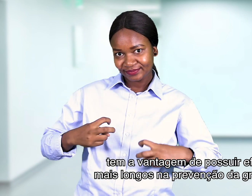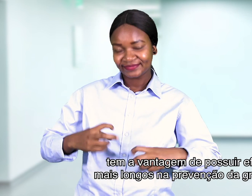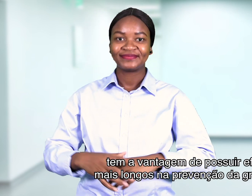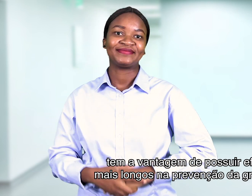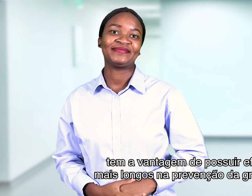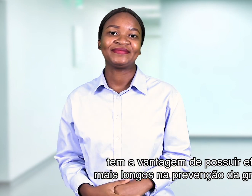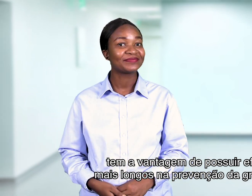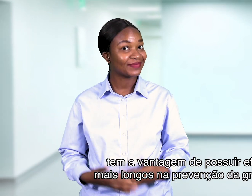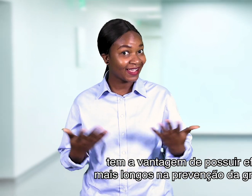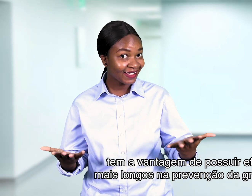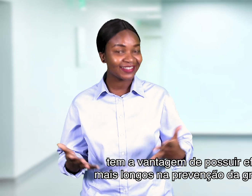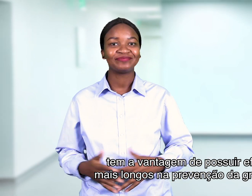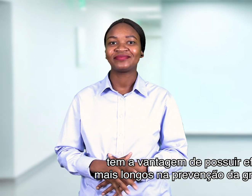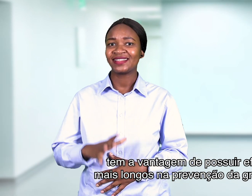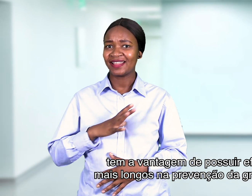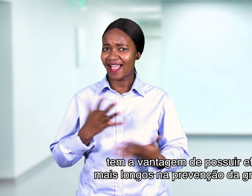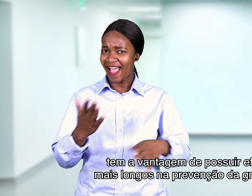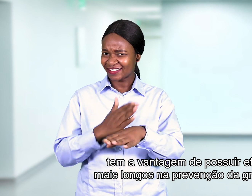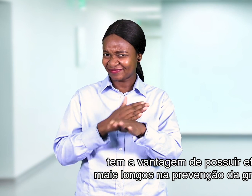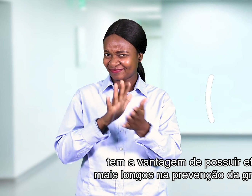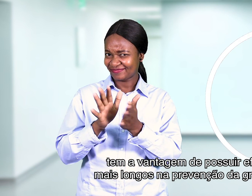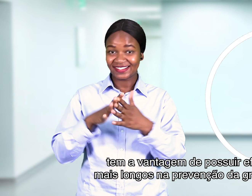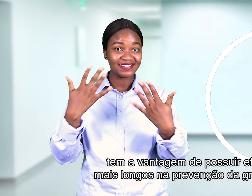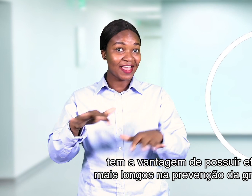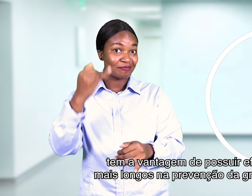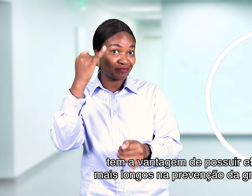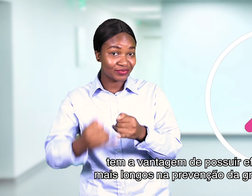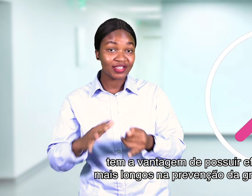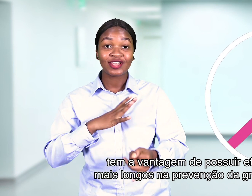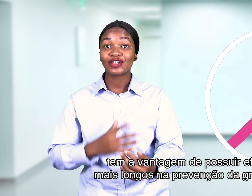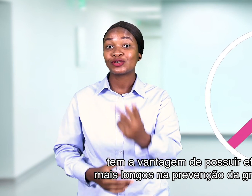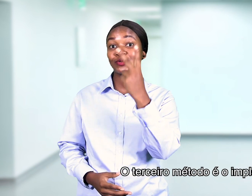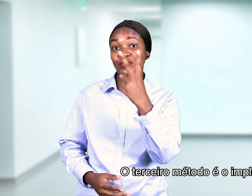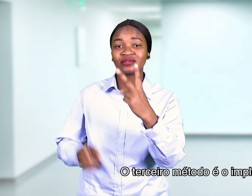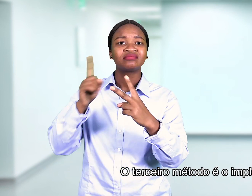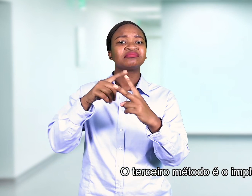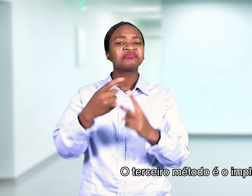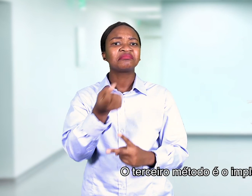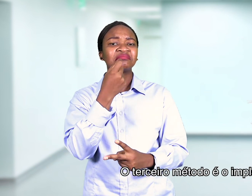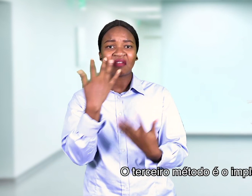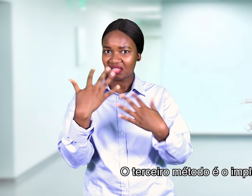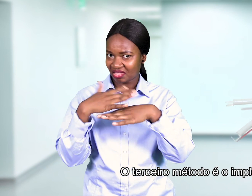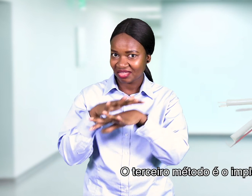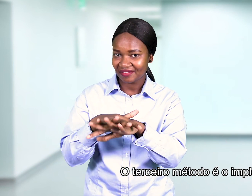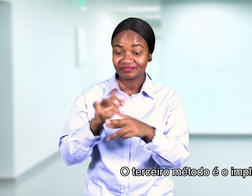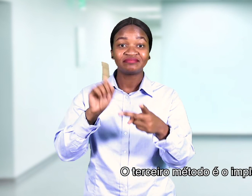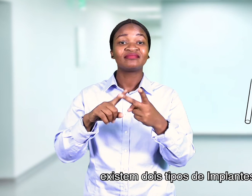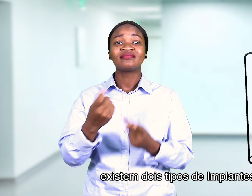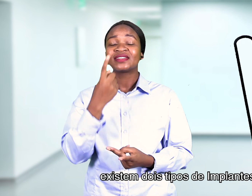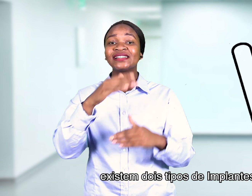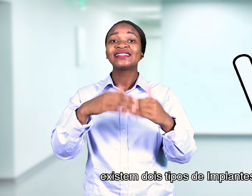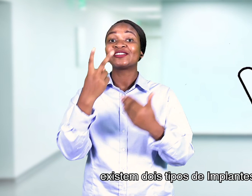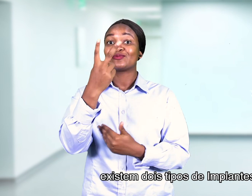vantagem de possuir efeitos mais longos na prevenção da gravidez. O terceiro método é o implante.